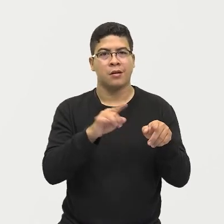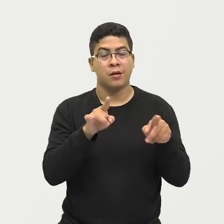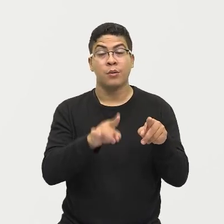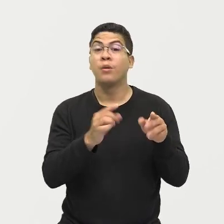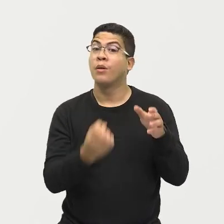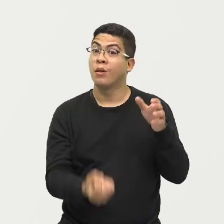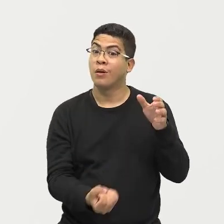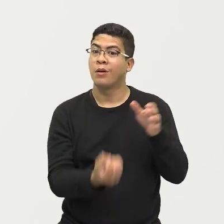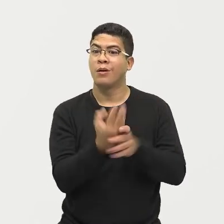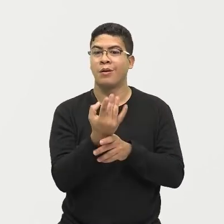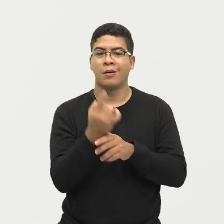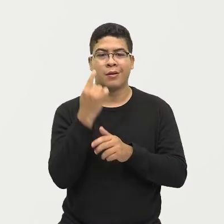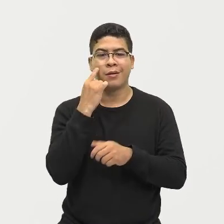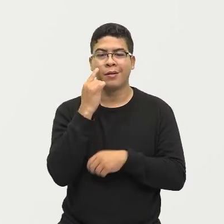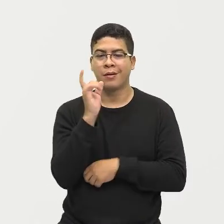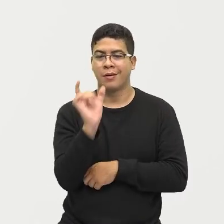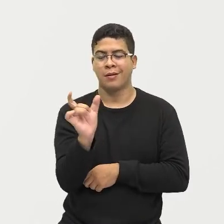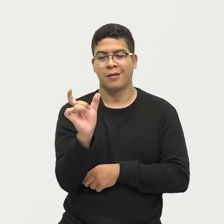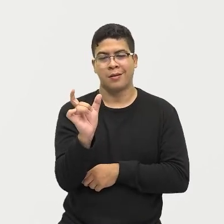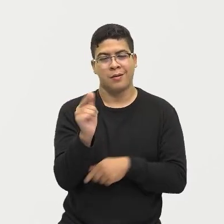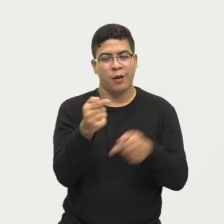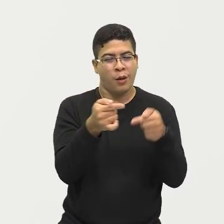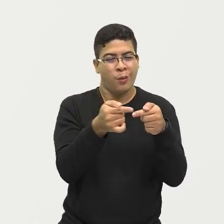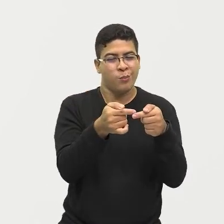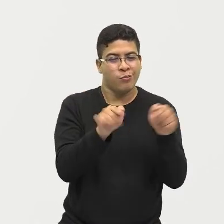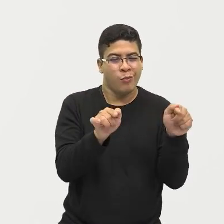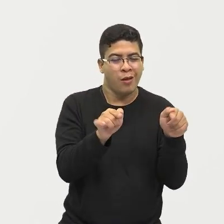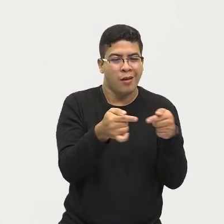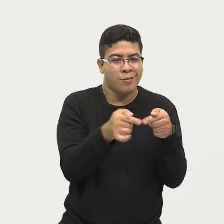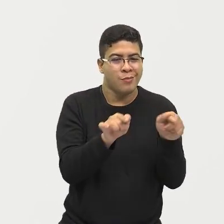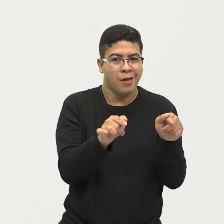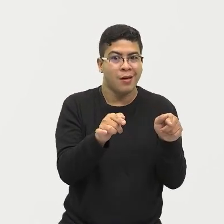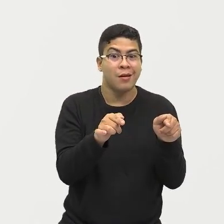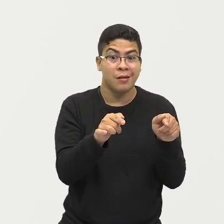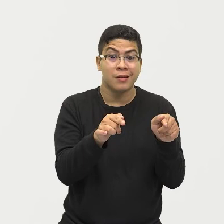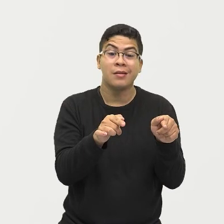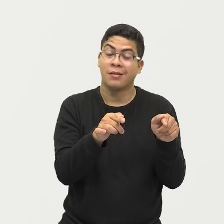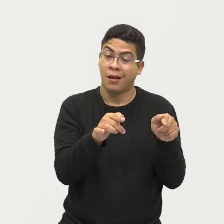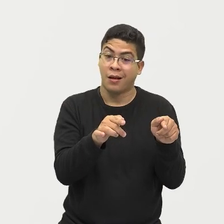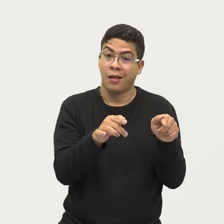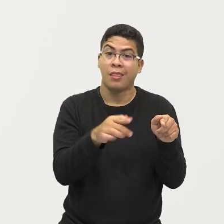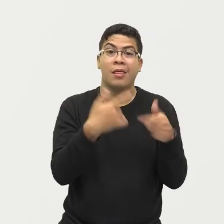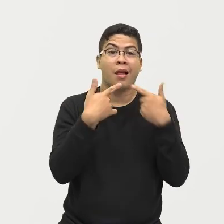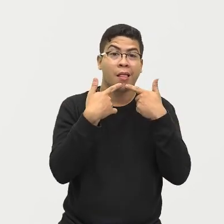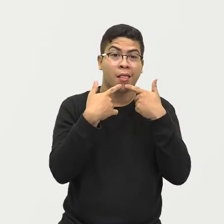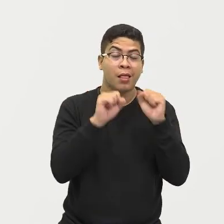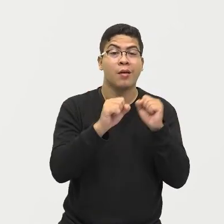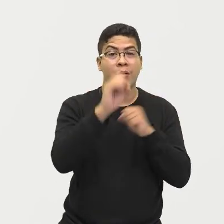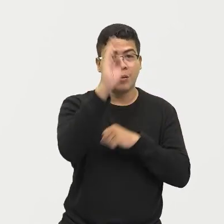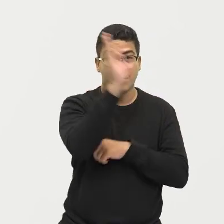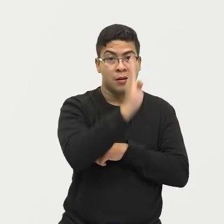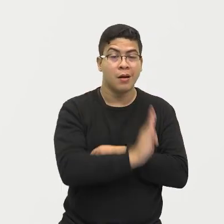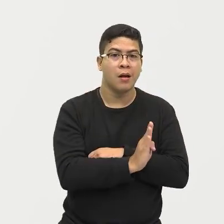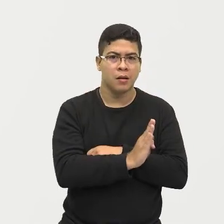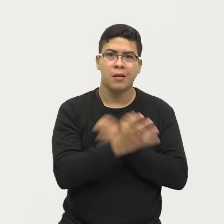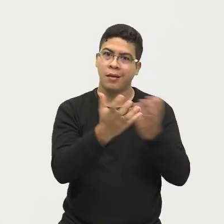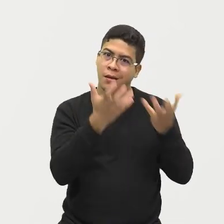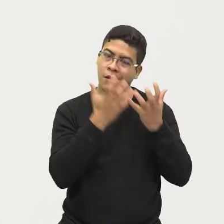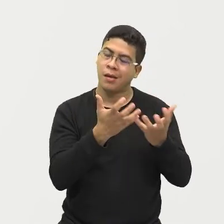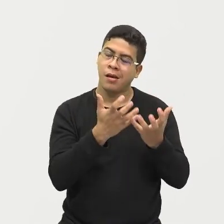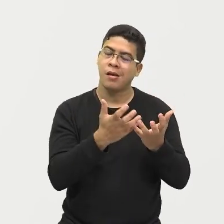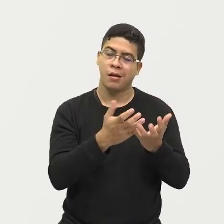criar, gramatiquinha da língua portuguesa não, da língua brasileira. Ele queria a língua brasileira,